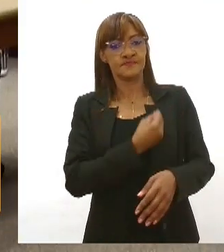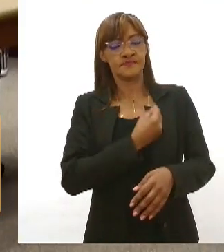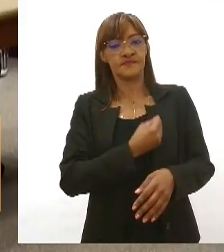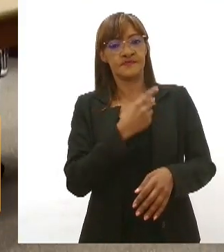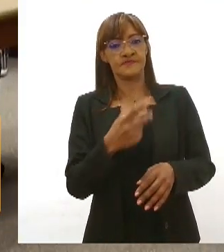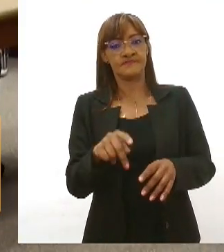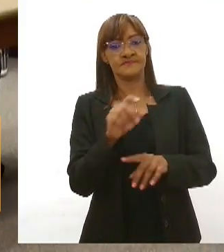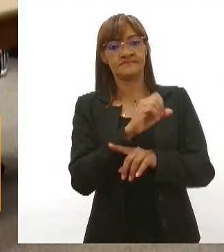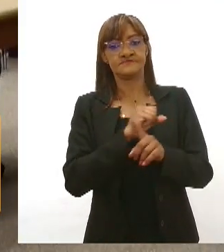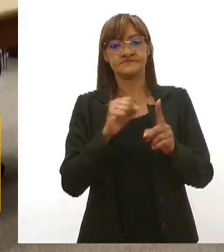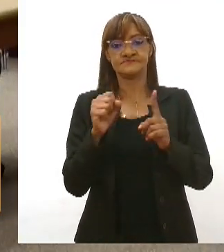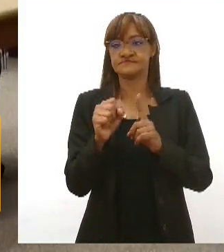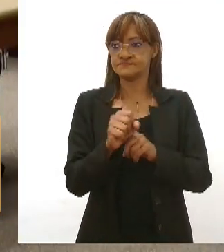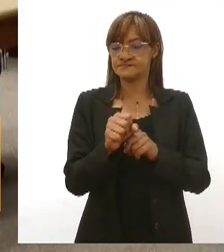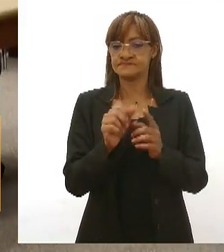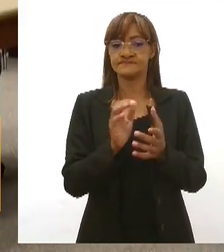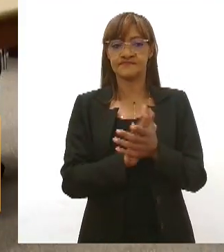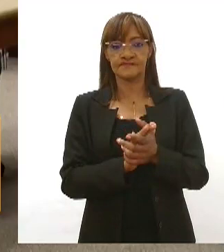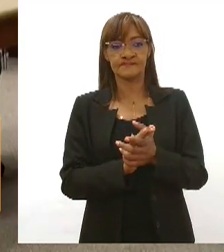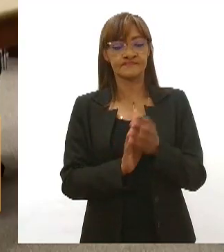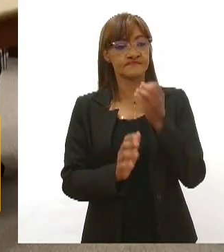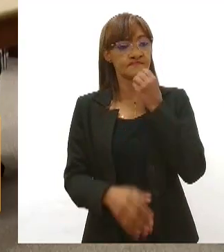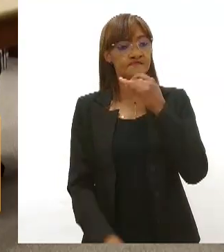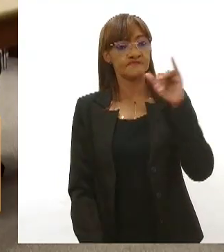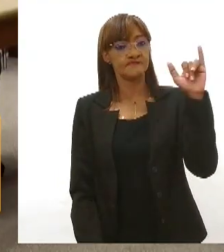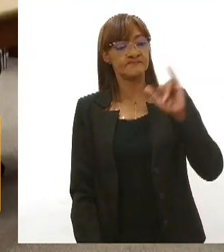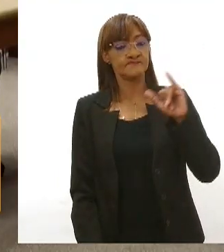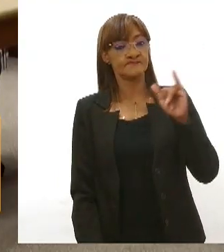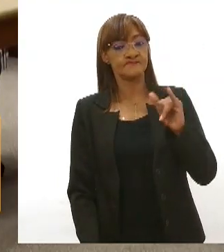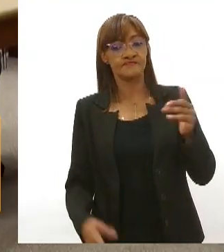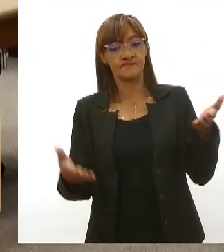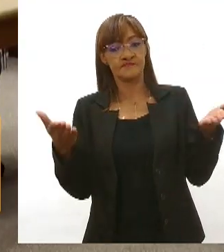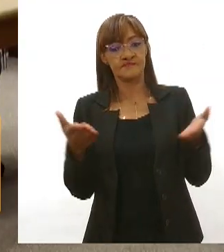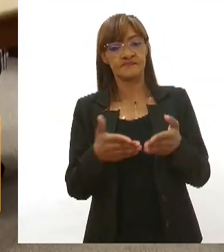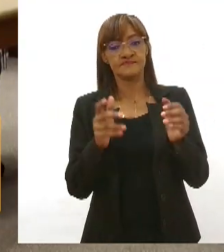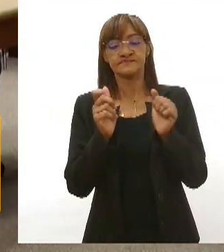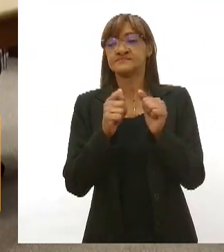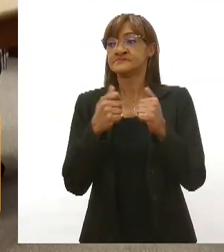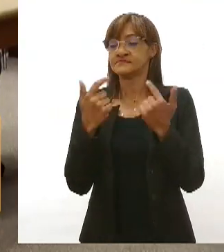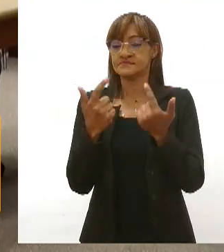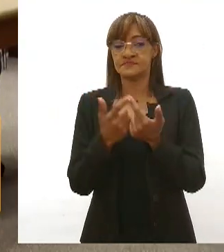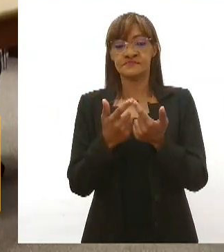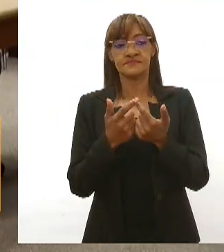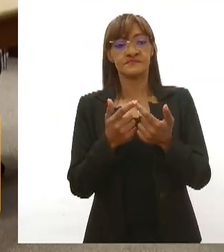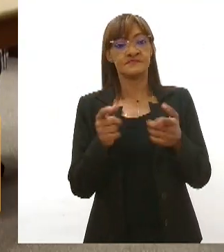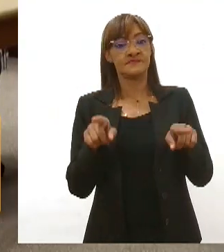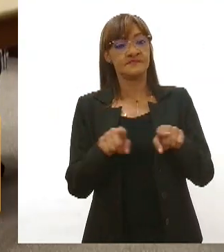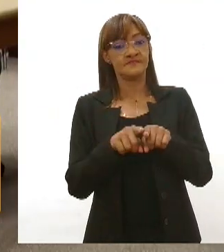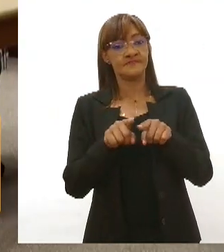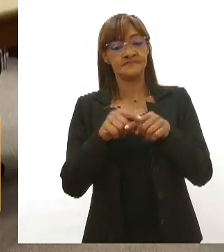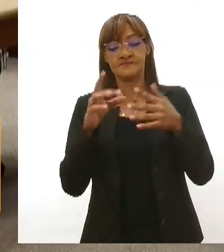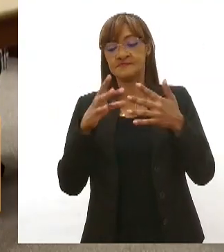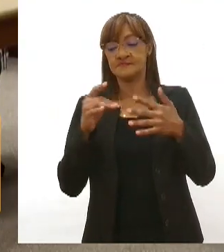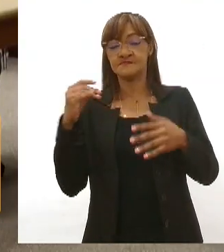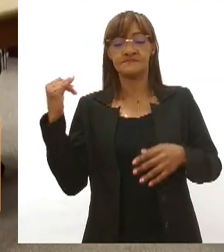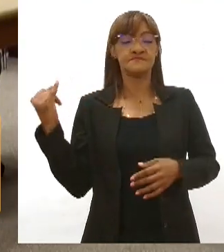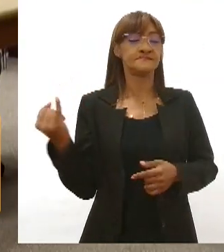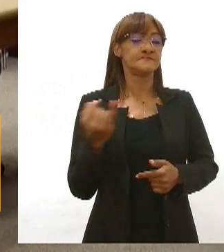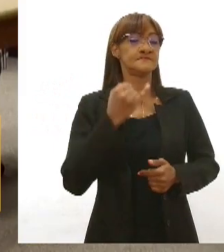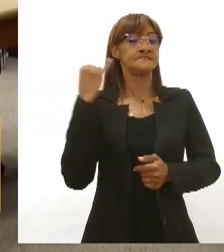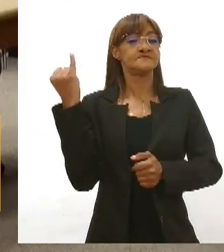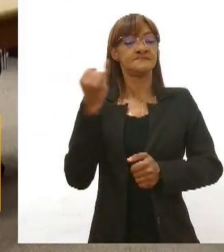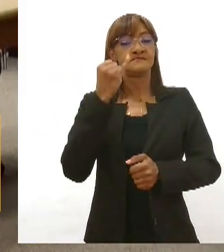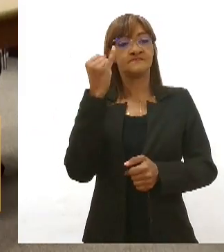interessantes de retratar. E agora na Assembleia Legislativa pontuando esse dia importantíssimo para conscientizar, para a